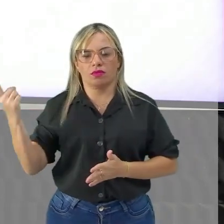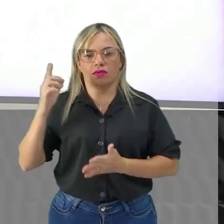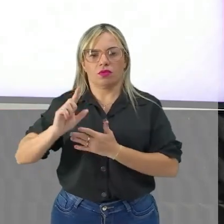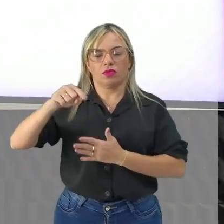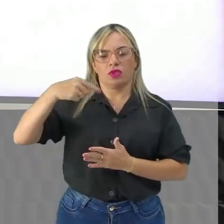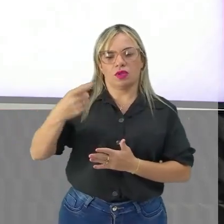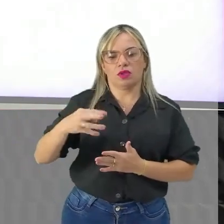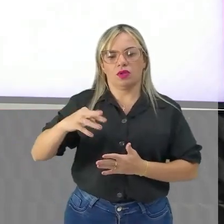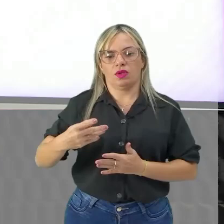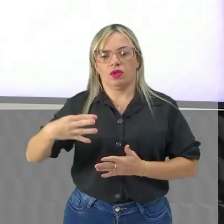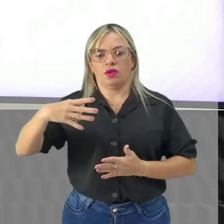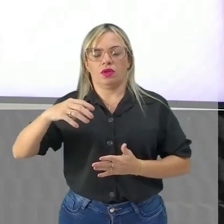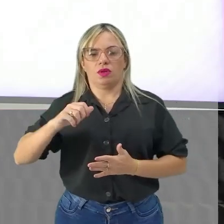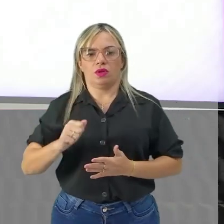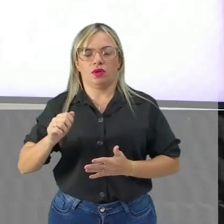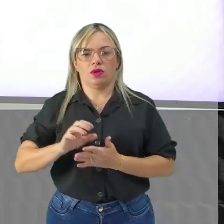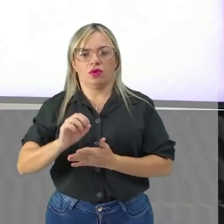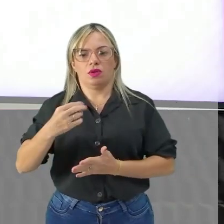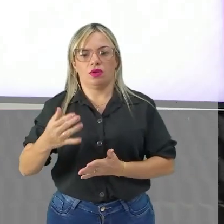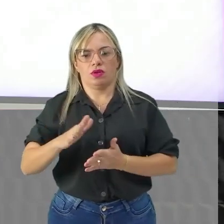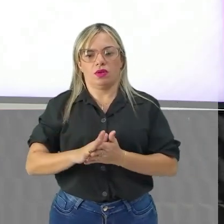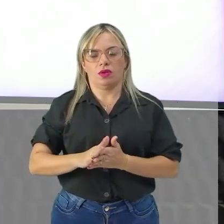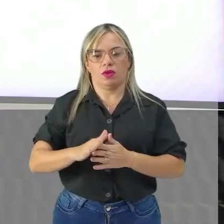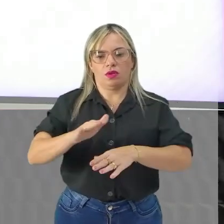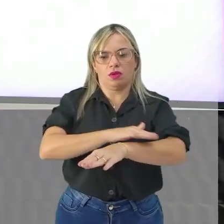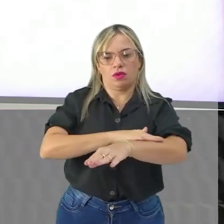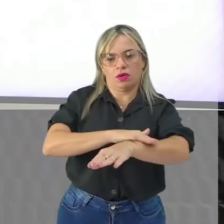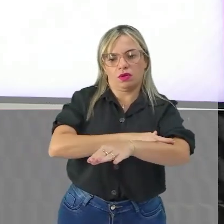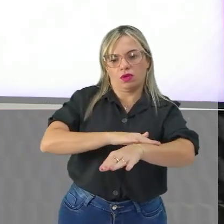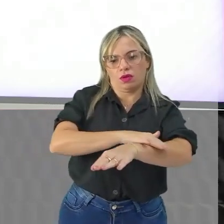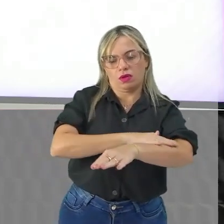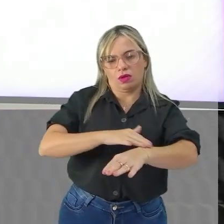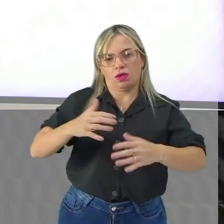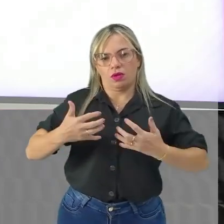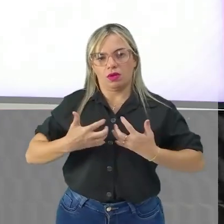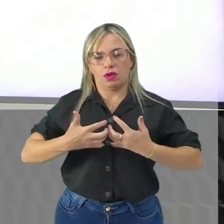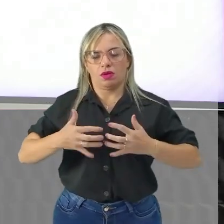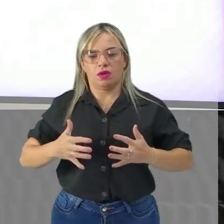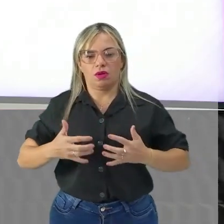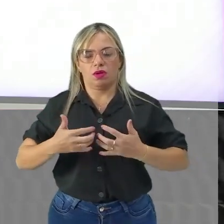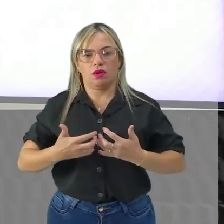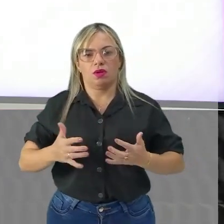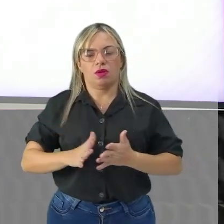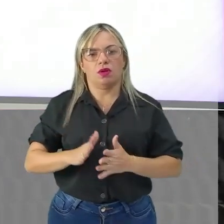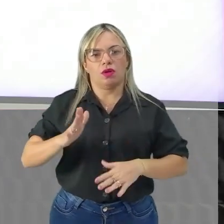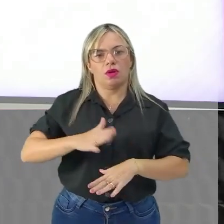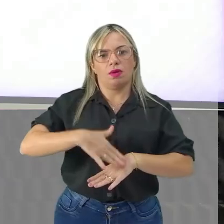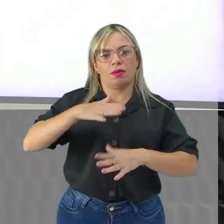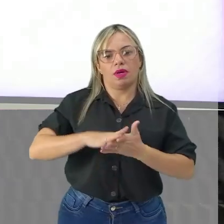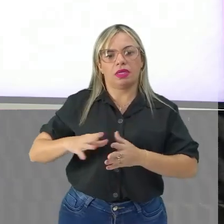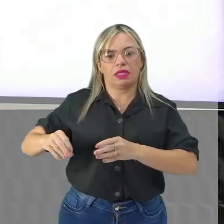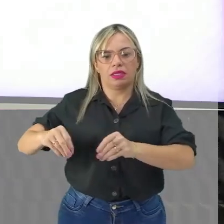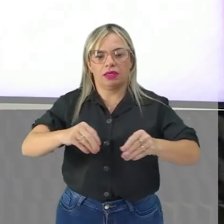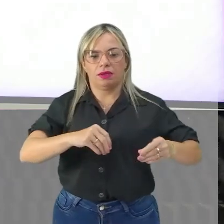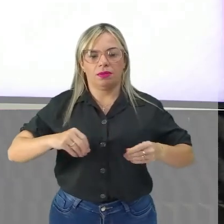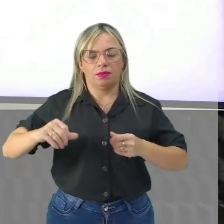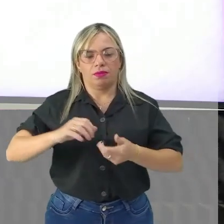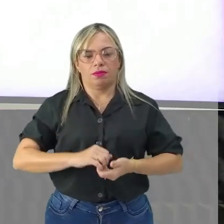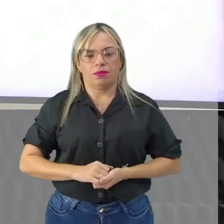respiração cutânea, né? Ou pela pele, e pulmonar, que já é mais do ambiente terrestre, né?